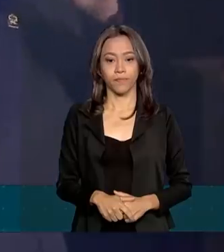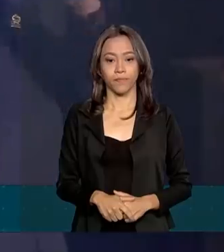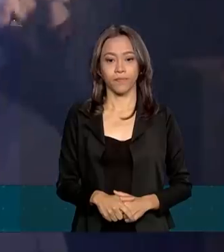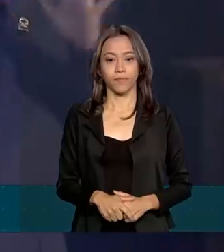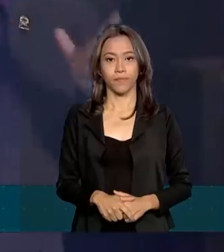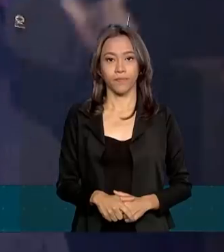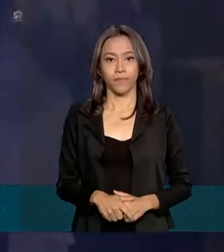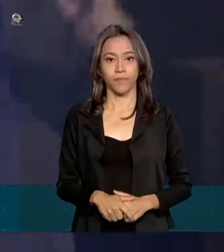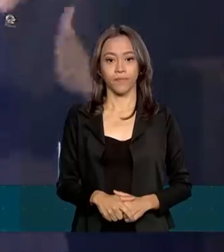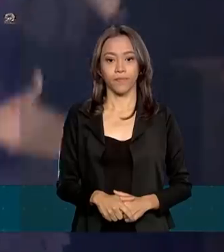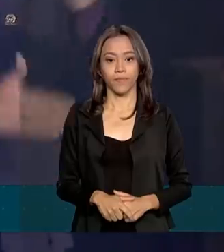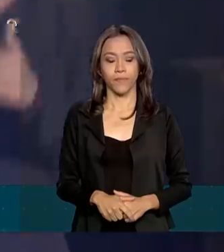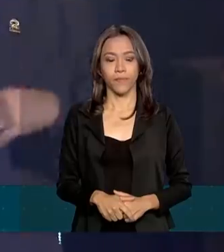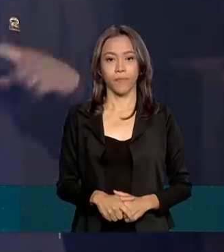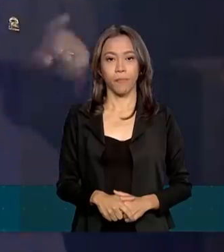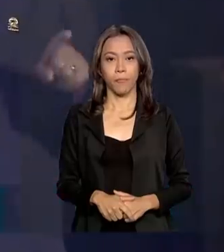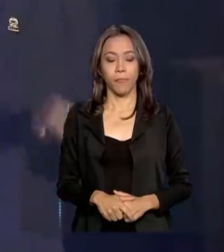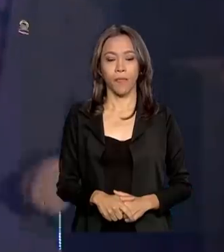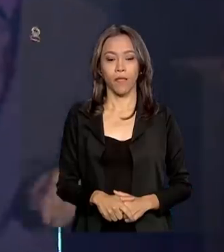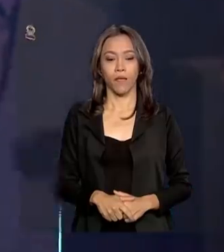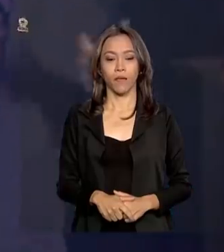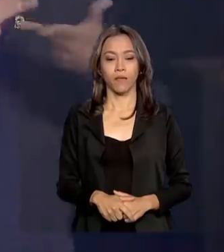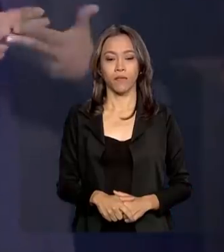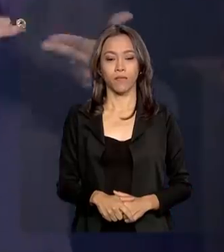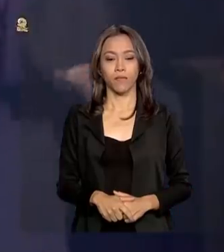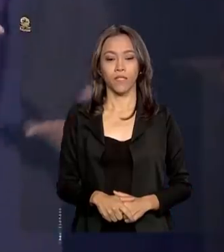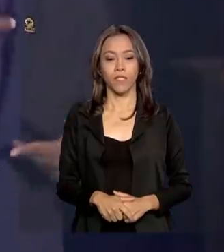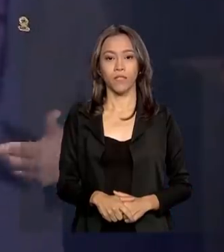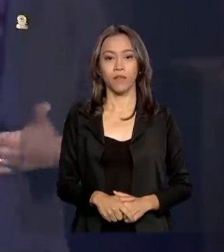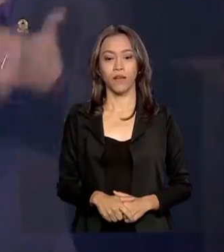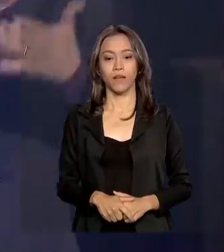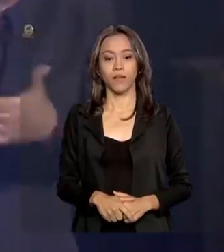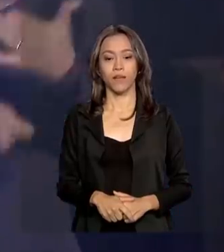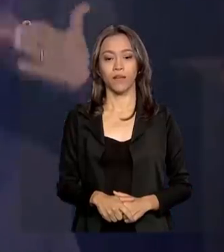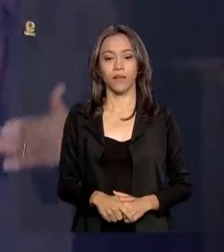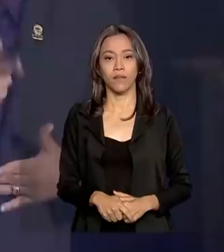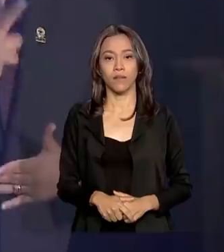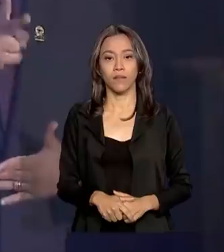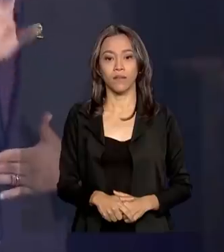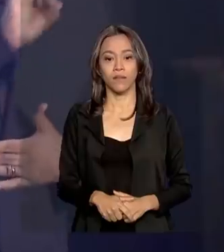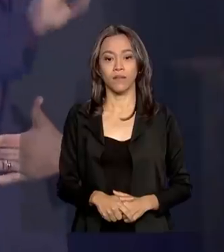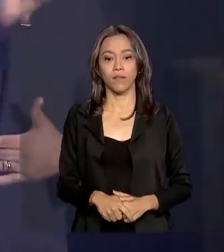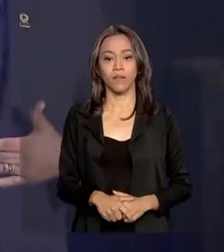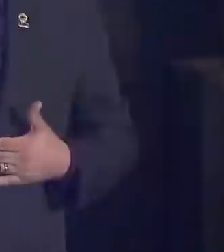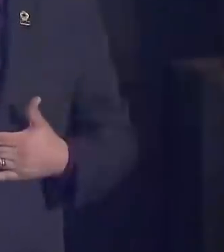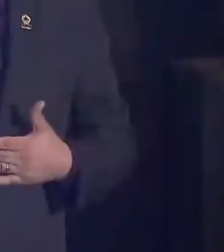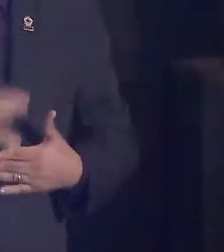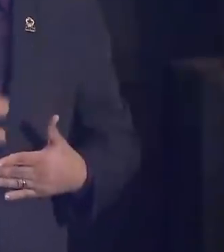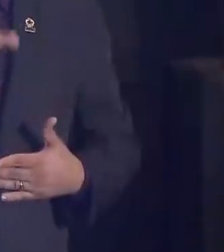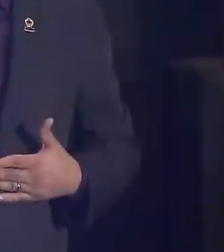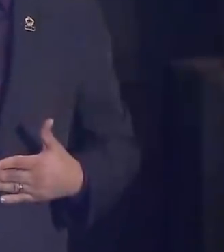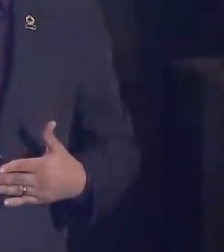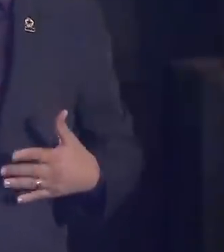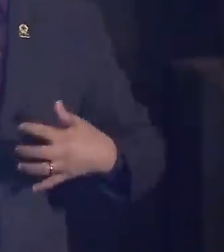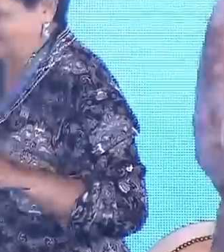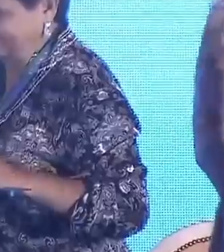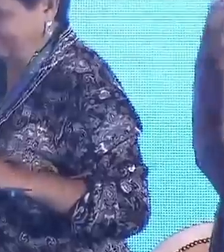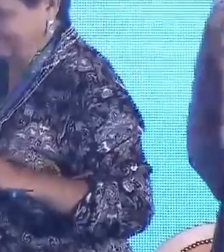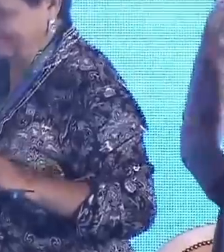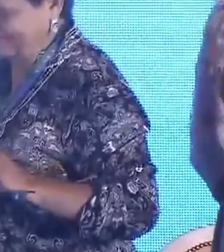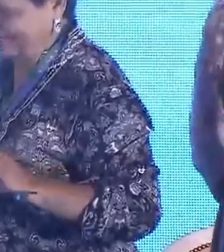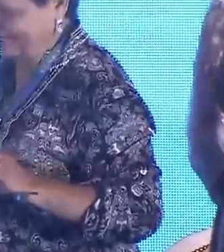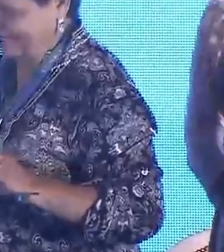e vai continuar trabalhando incansavelmente para que todos os cidadãos brasileiros se sintam valorizados.